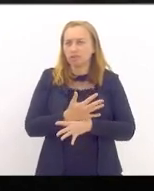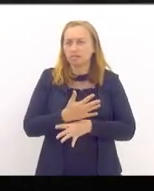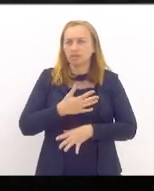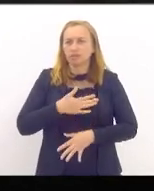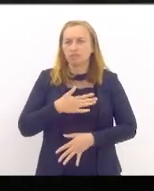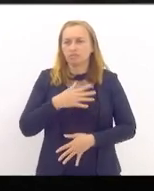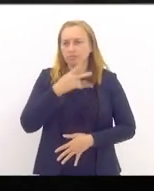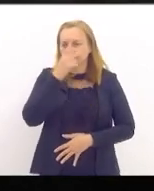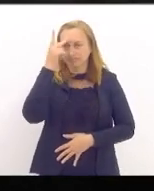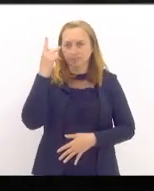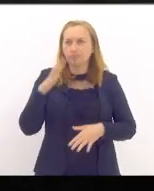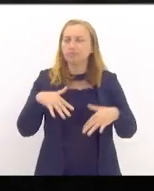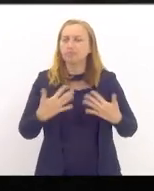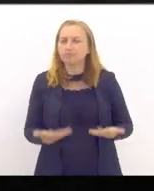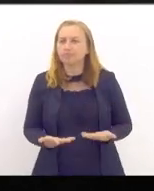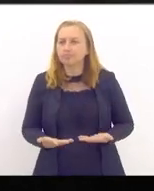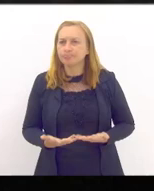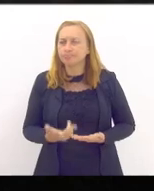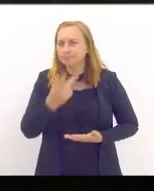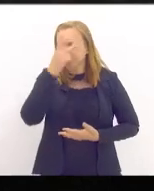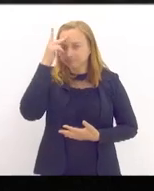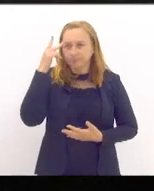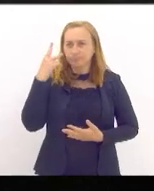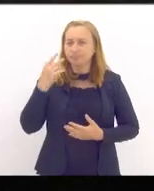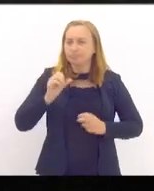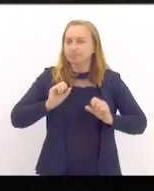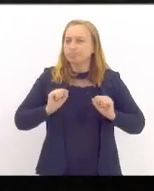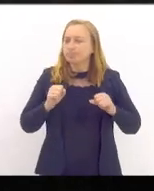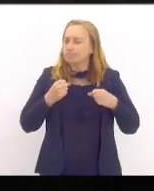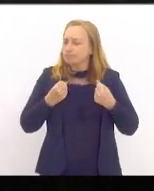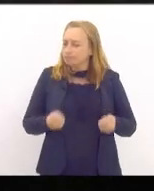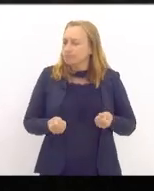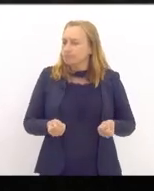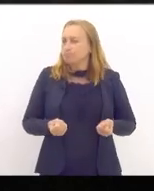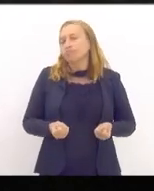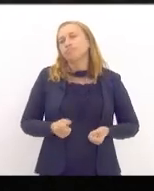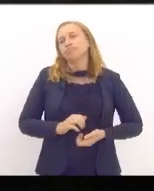então é uma pessoa que eu tenho uma dedicação